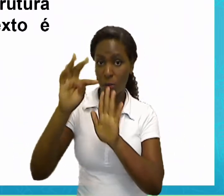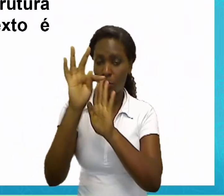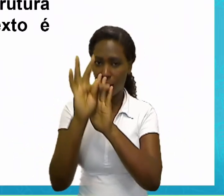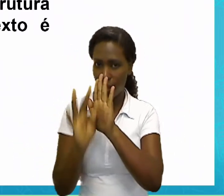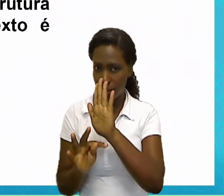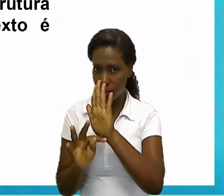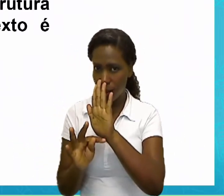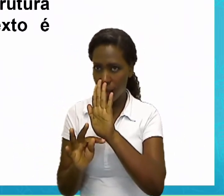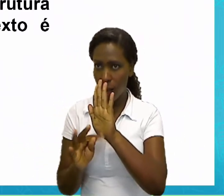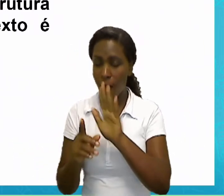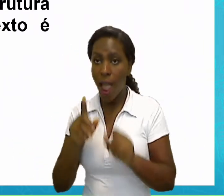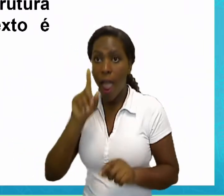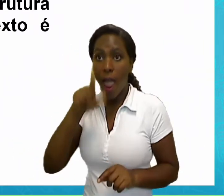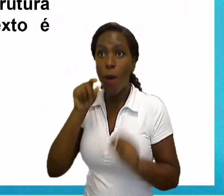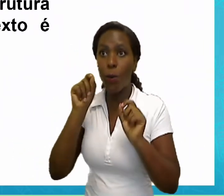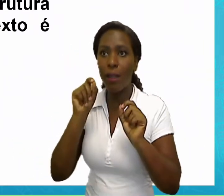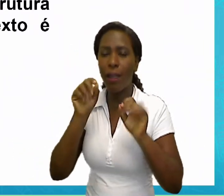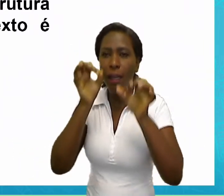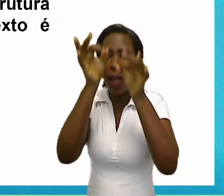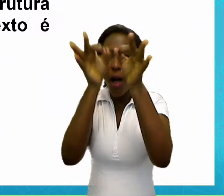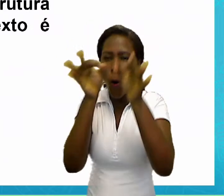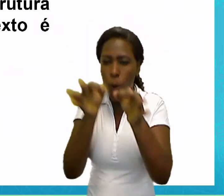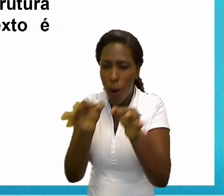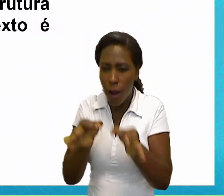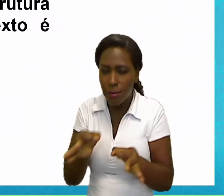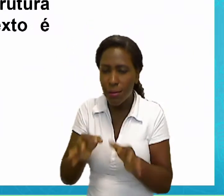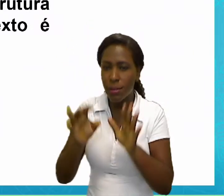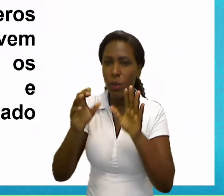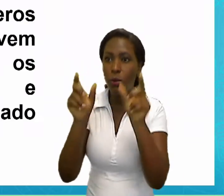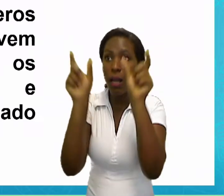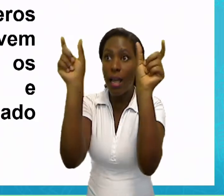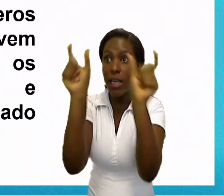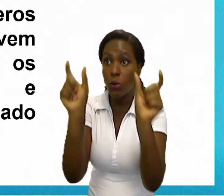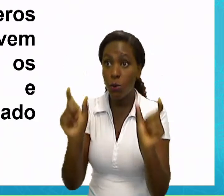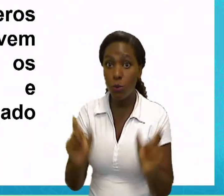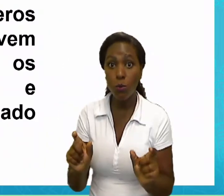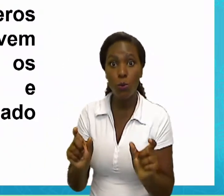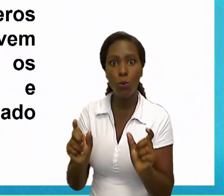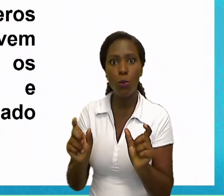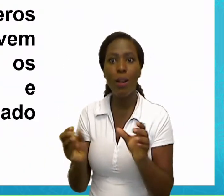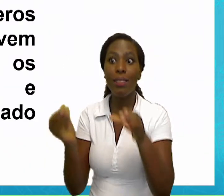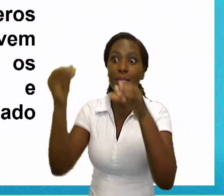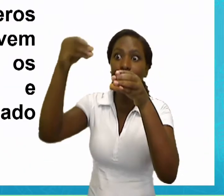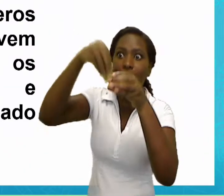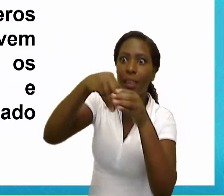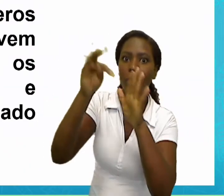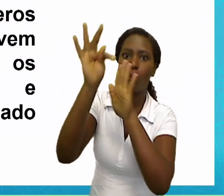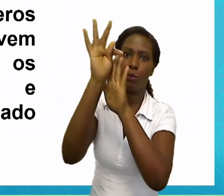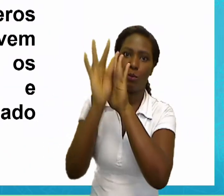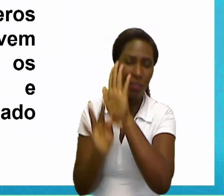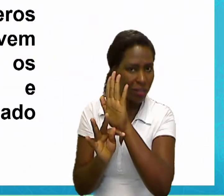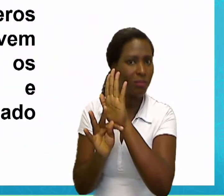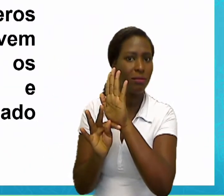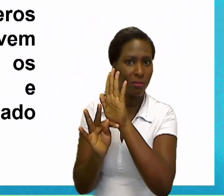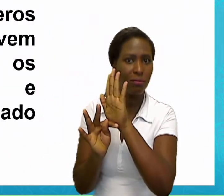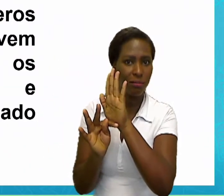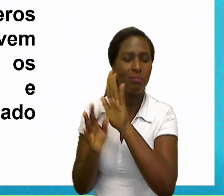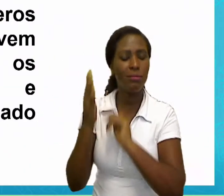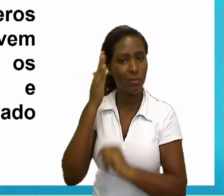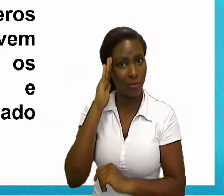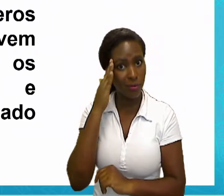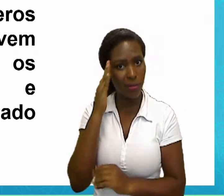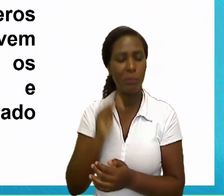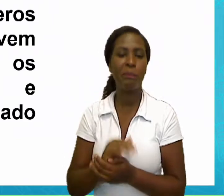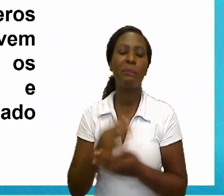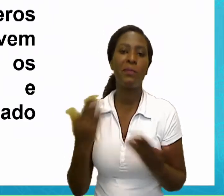a qual o texto é produzido. Então, gêneros textuais são